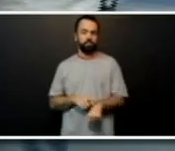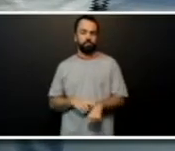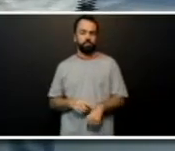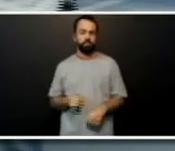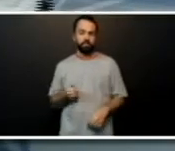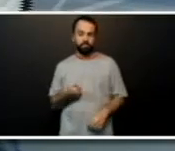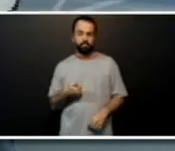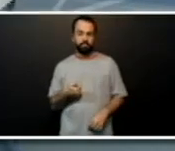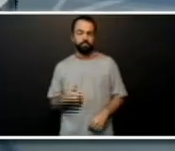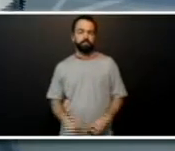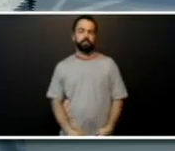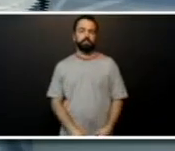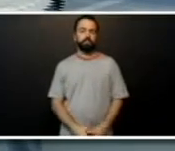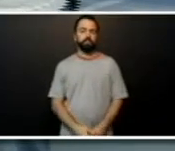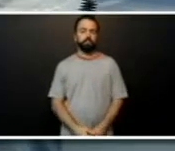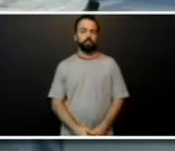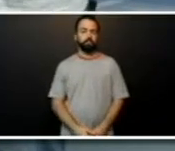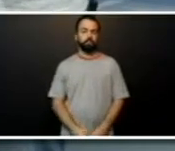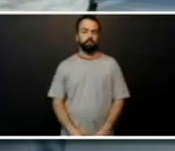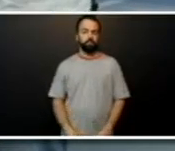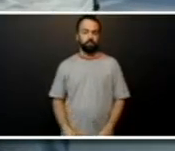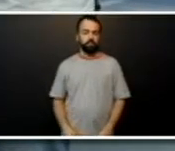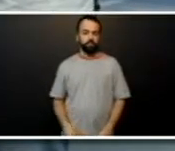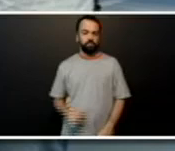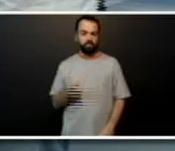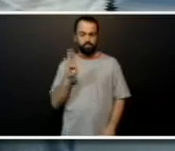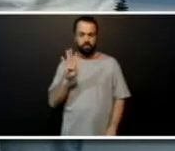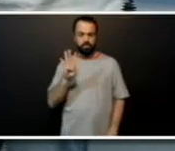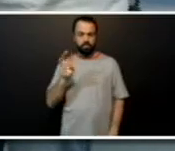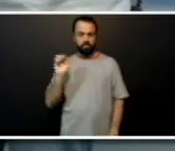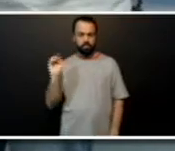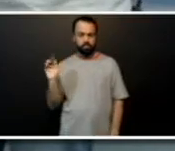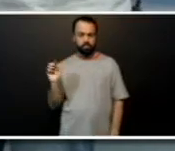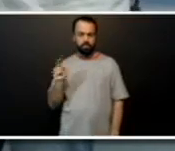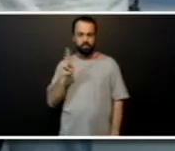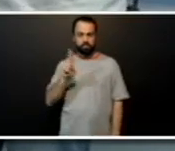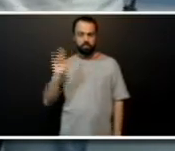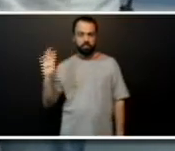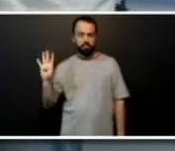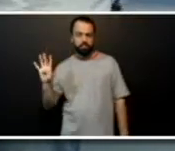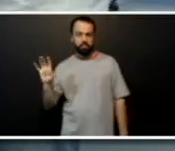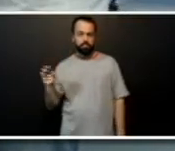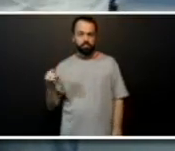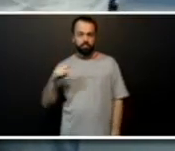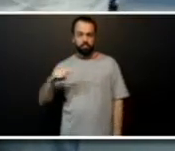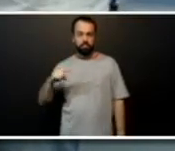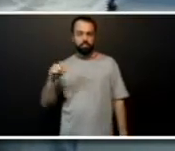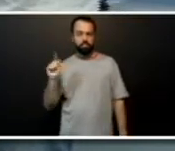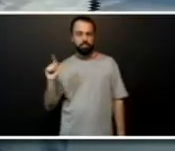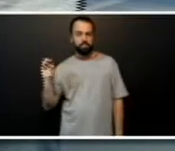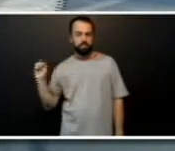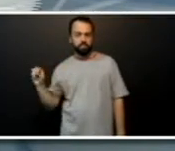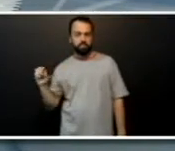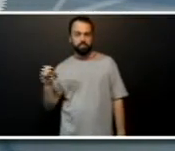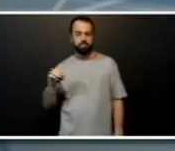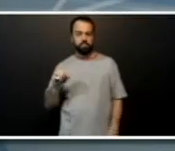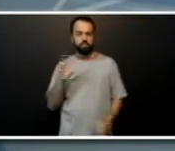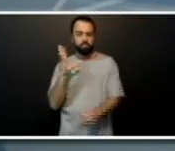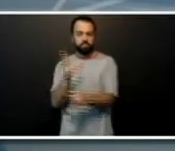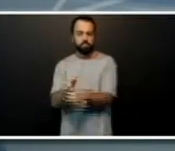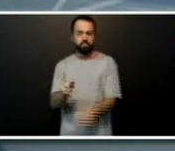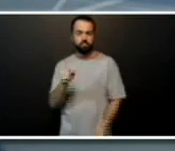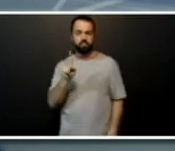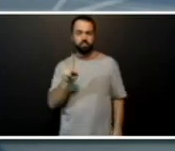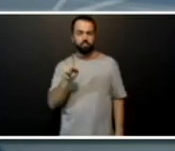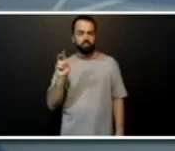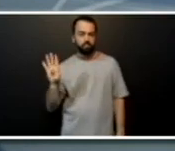Ok, já pensaram. Eu tinha 24. Paguei 10, sobrou 14.